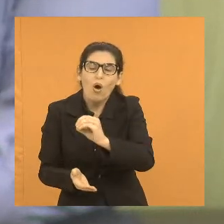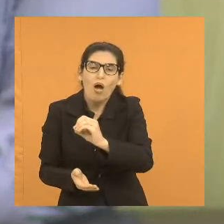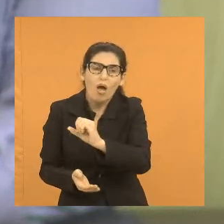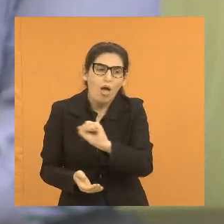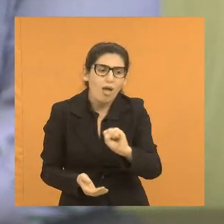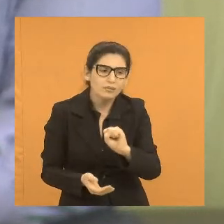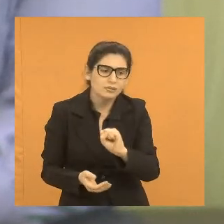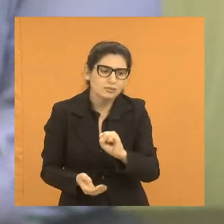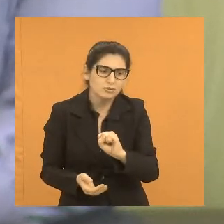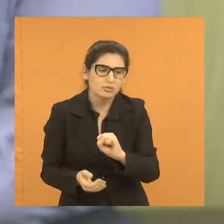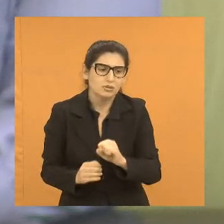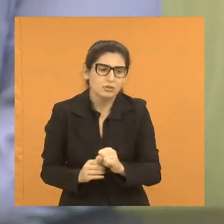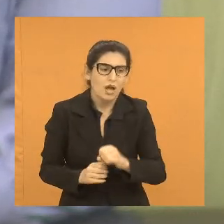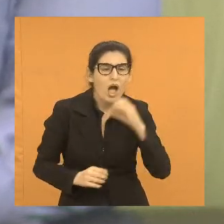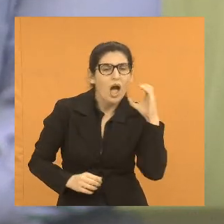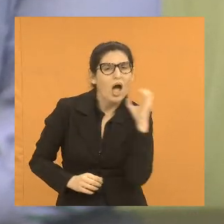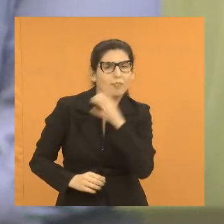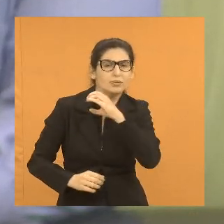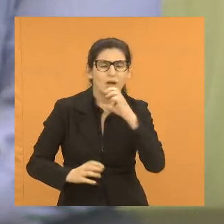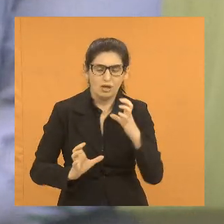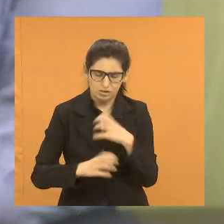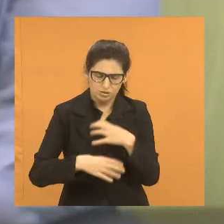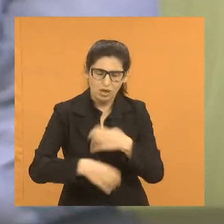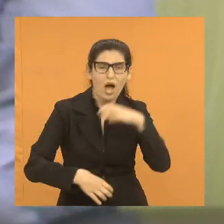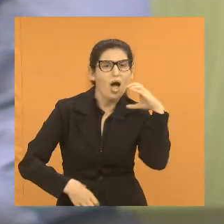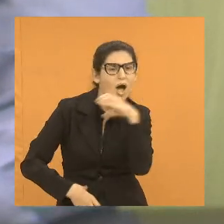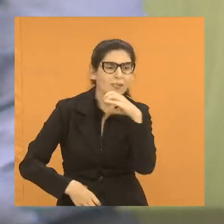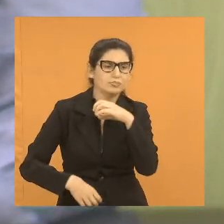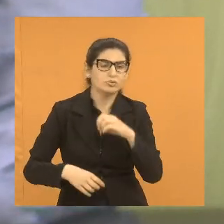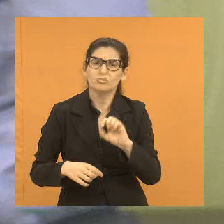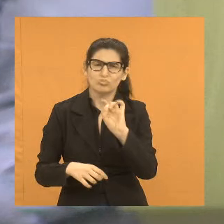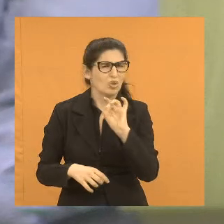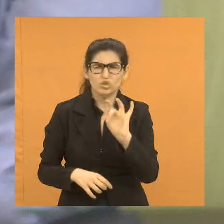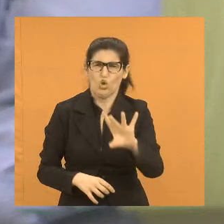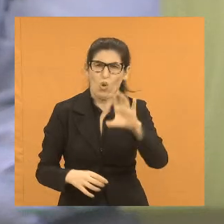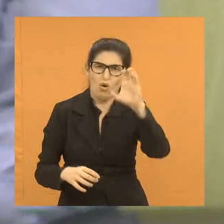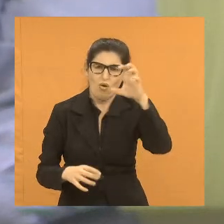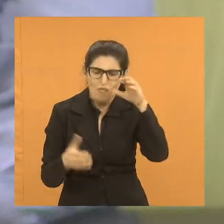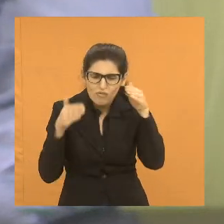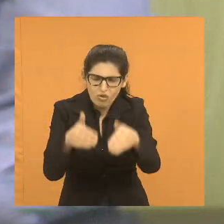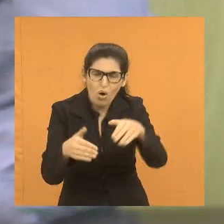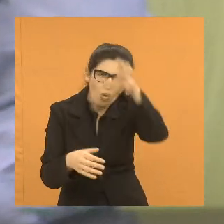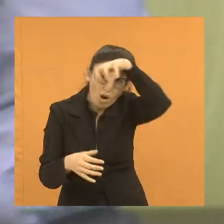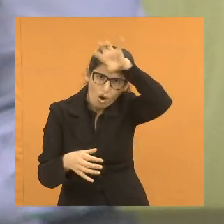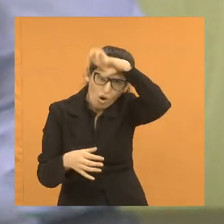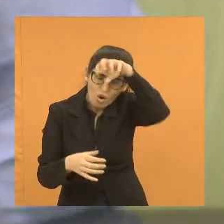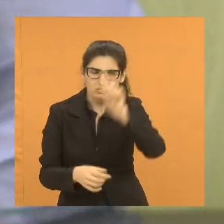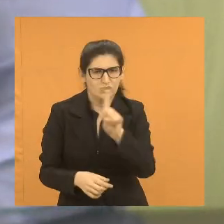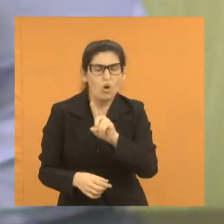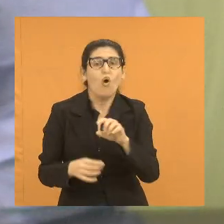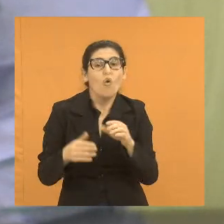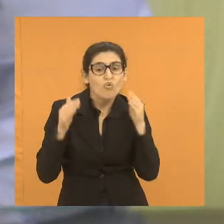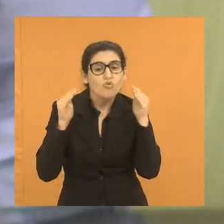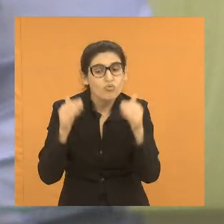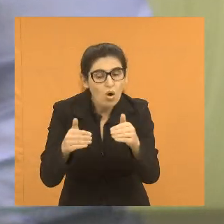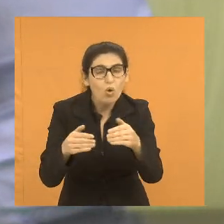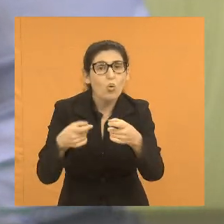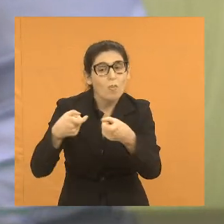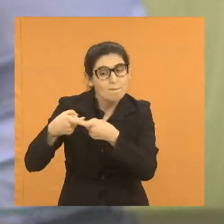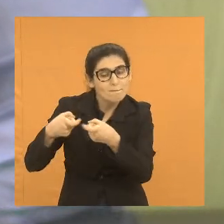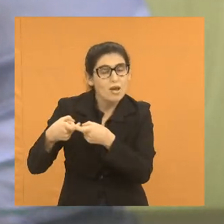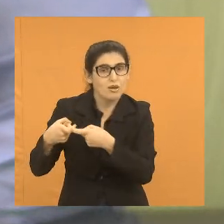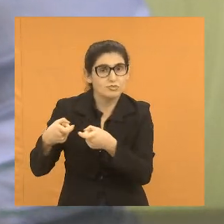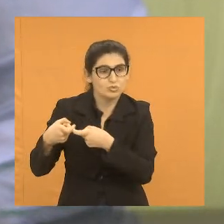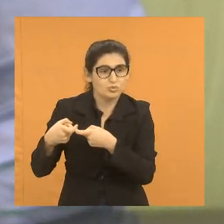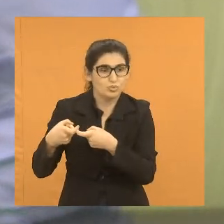de rapidez no atendimento, não só o que vai transportar, né? A gente tem sentado muito frequentemente com eles, com casos